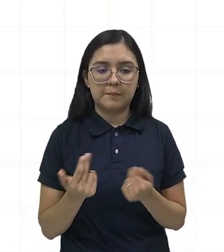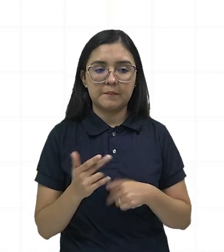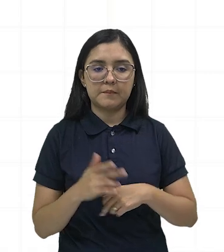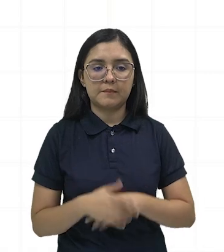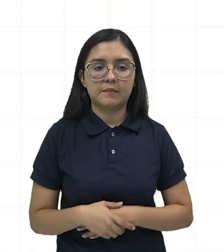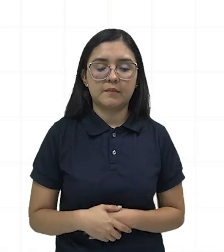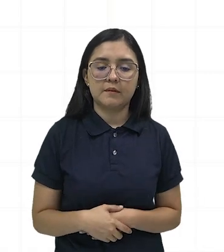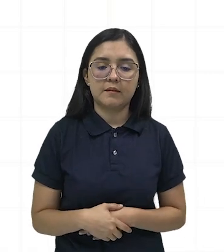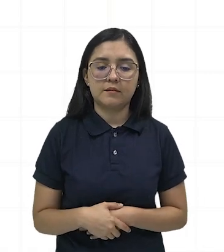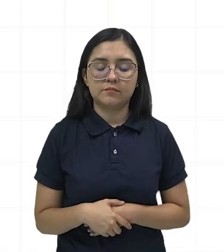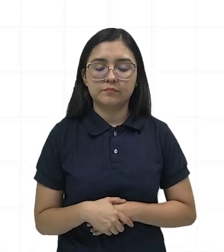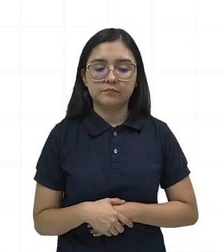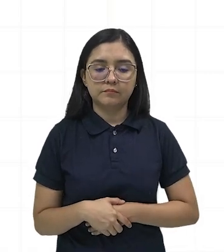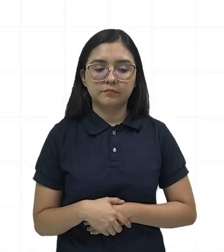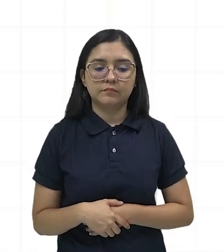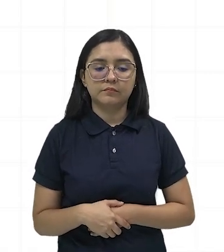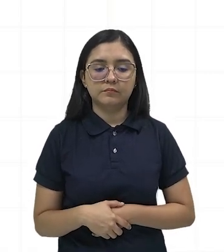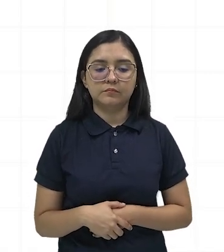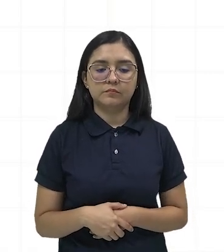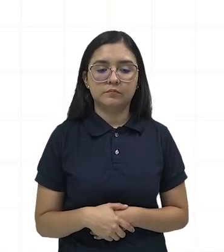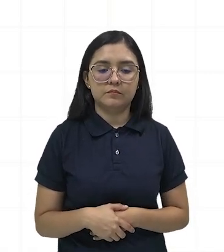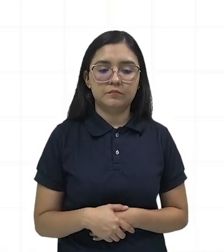C.